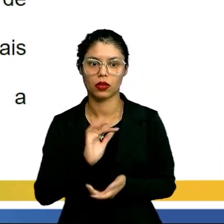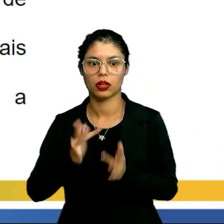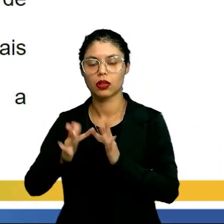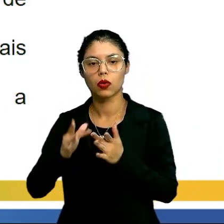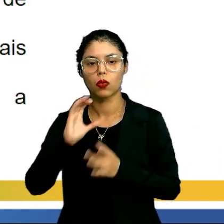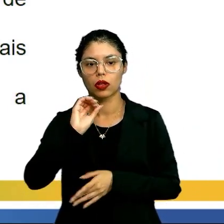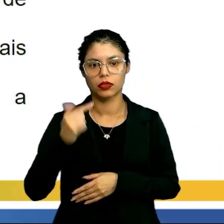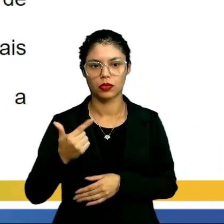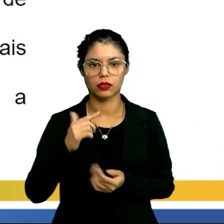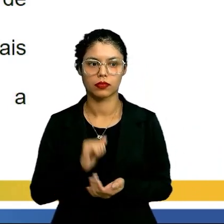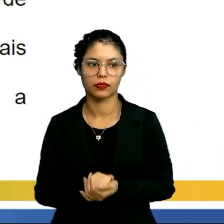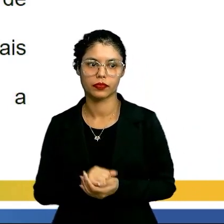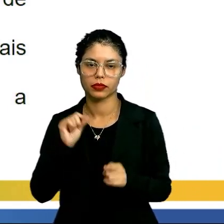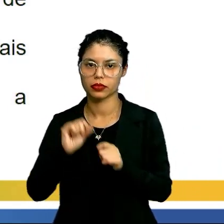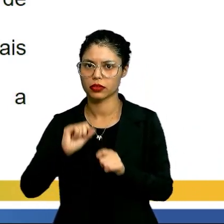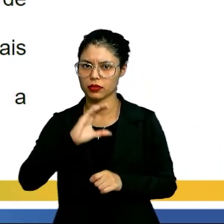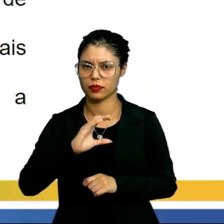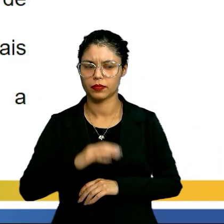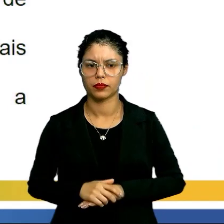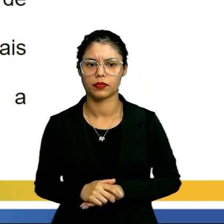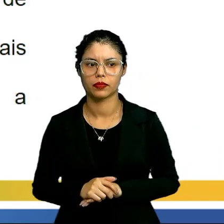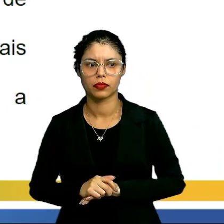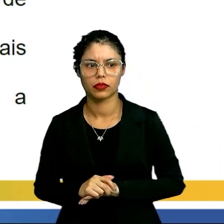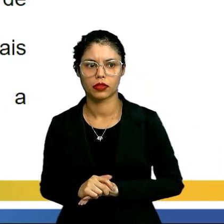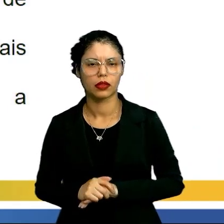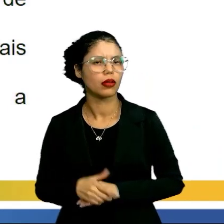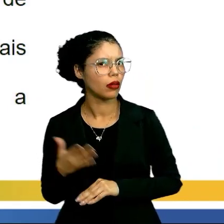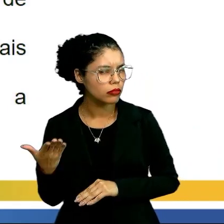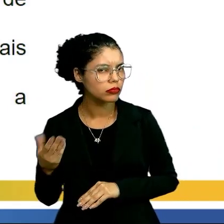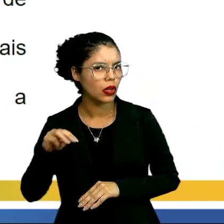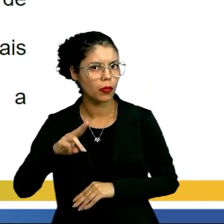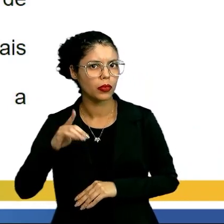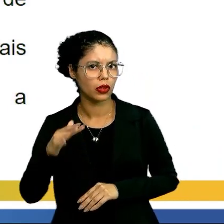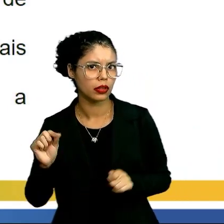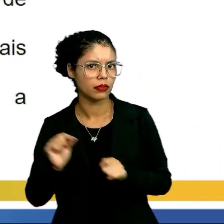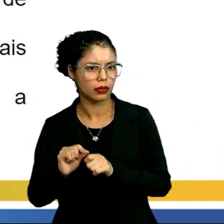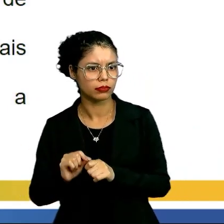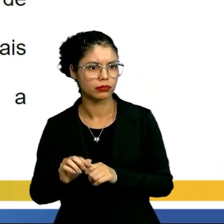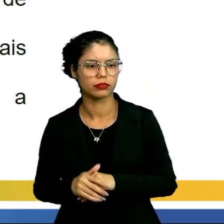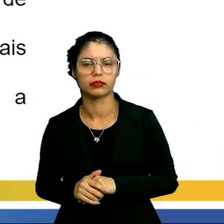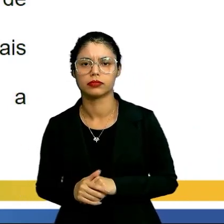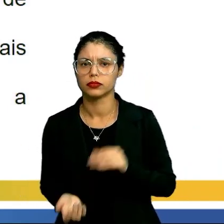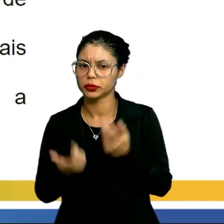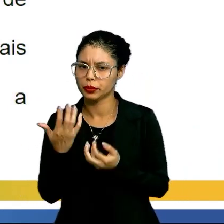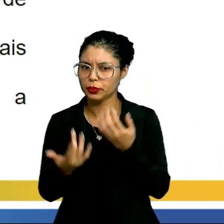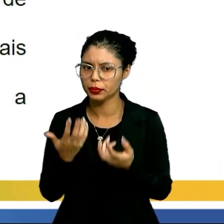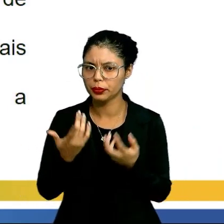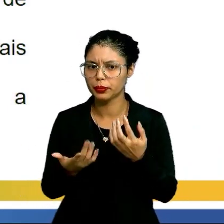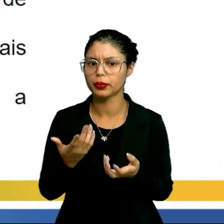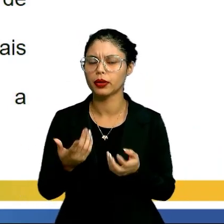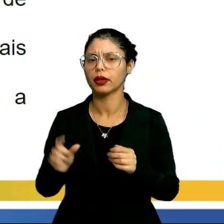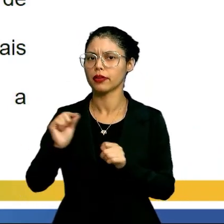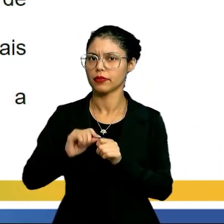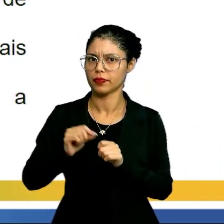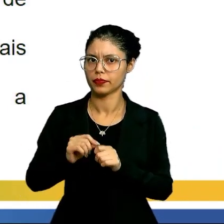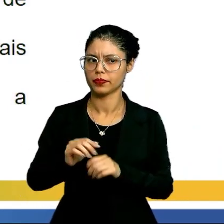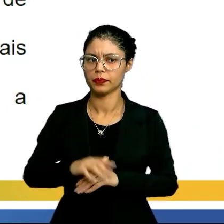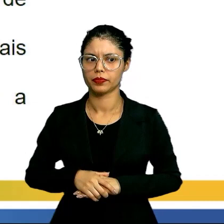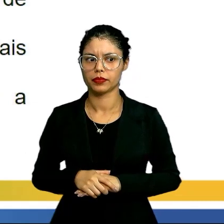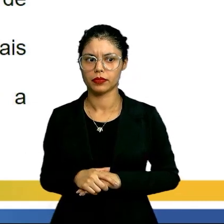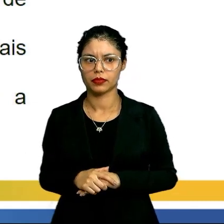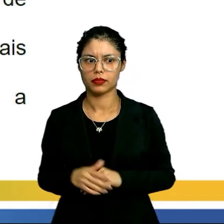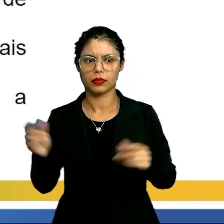em contato com o O2 forma fuligem. Será que é o monóxido que forma fuligem? A queima de combustível fóssil forma fuligem,